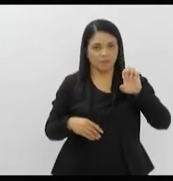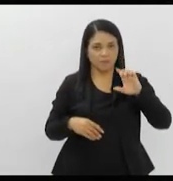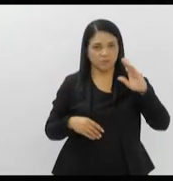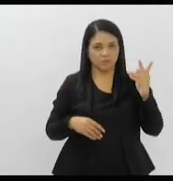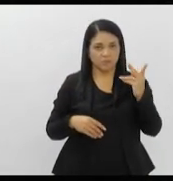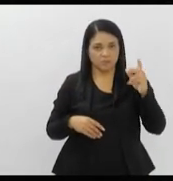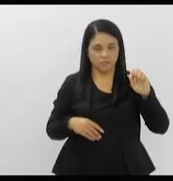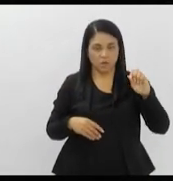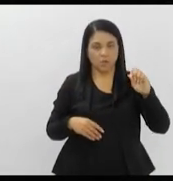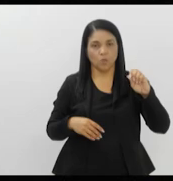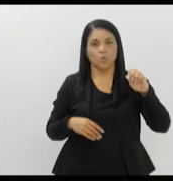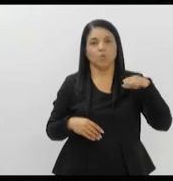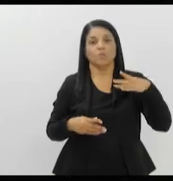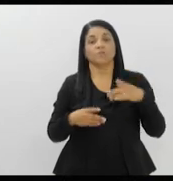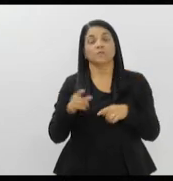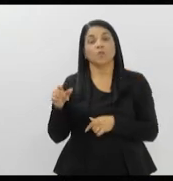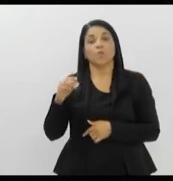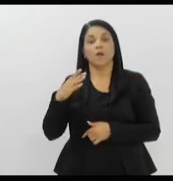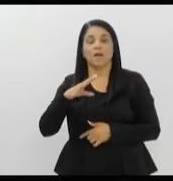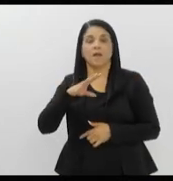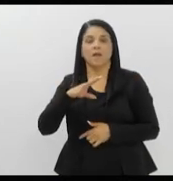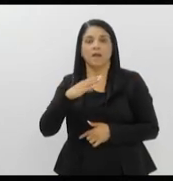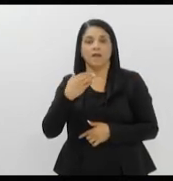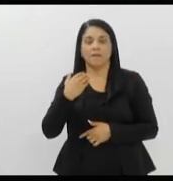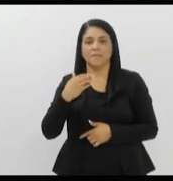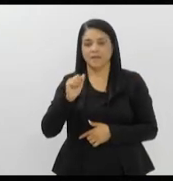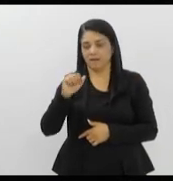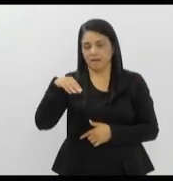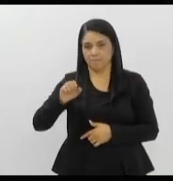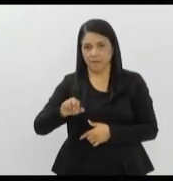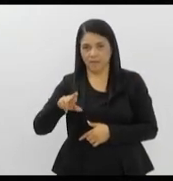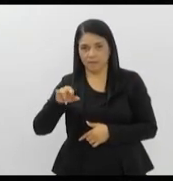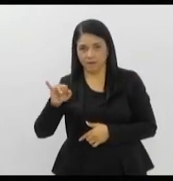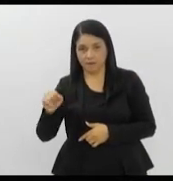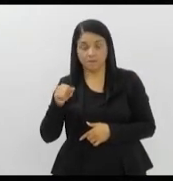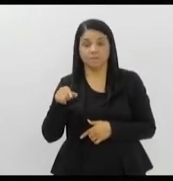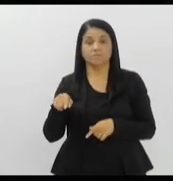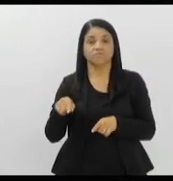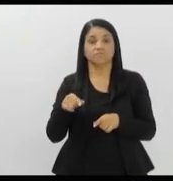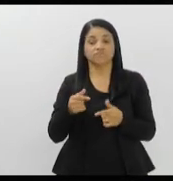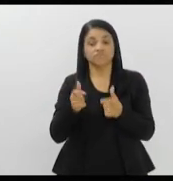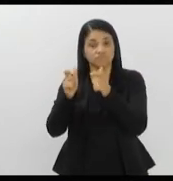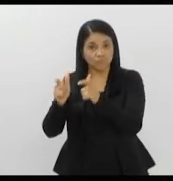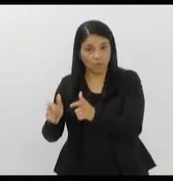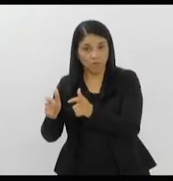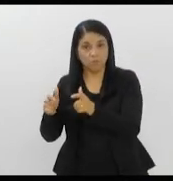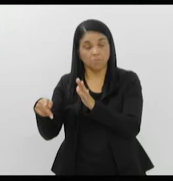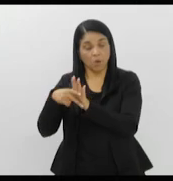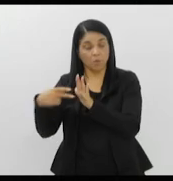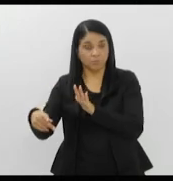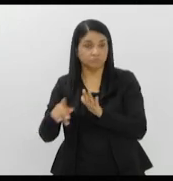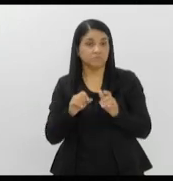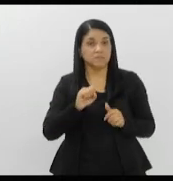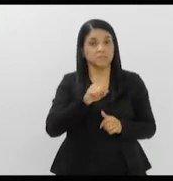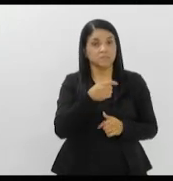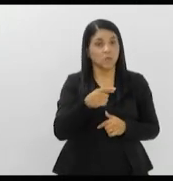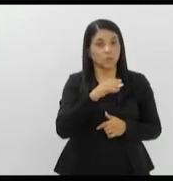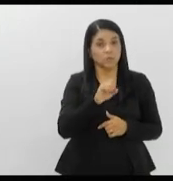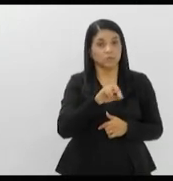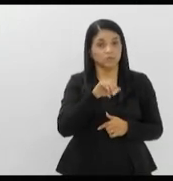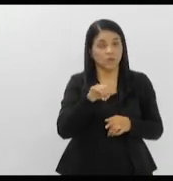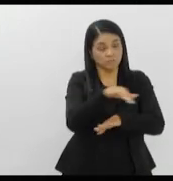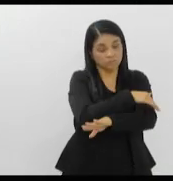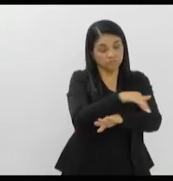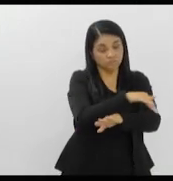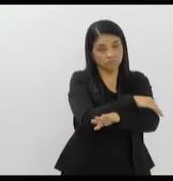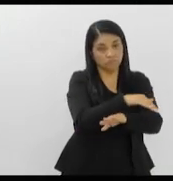na rua Campos Salles. O São Cristóvão, em São Cristóvão, do lado da rua